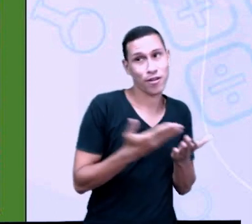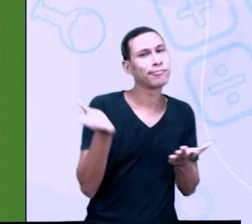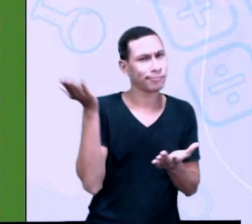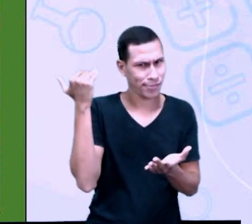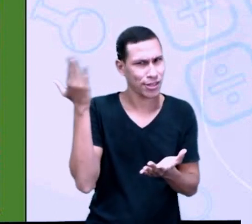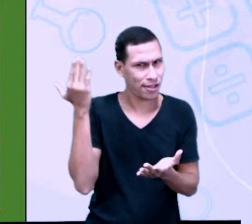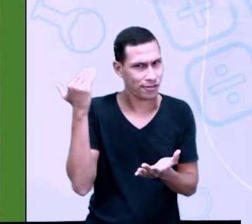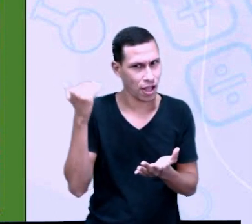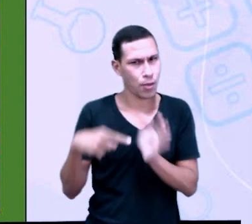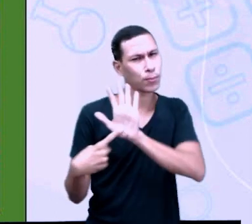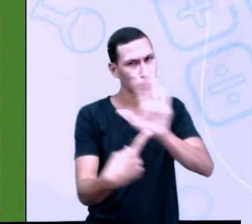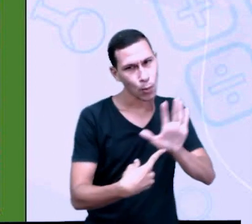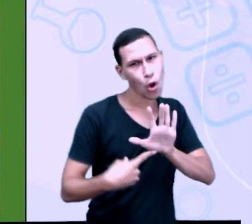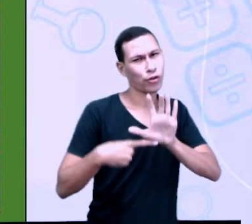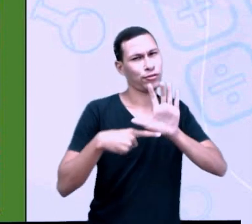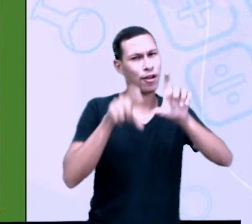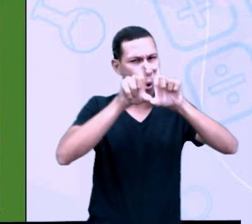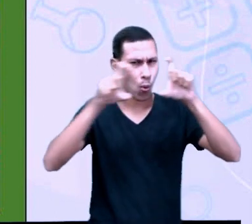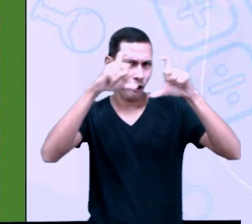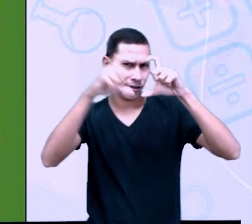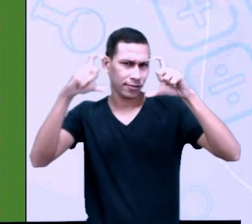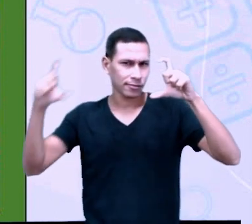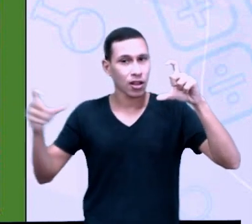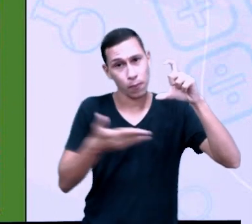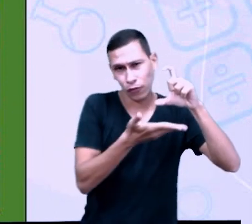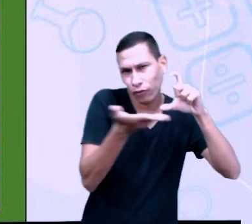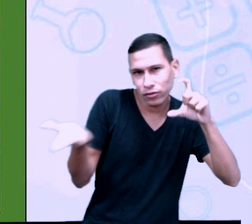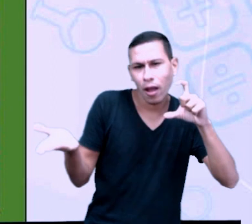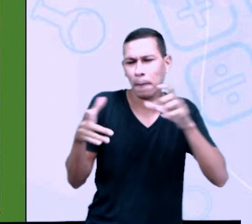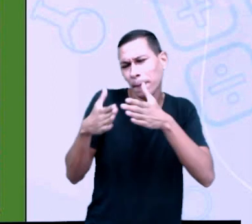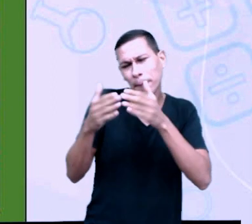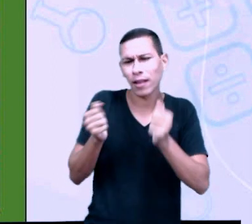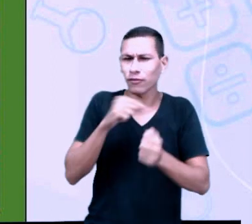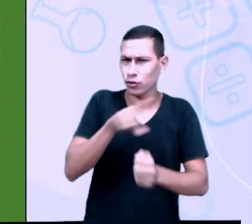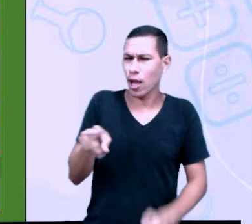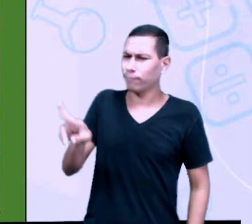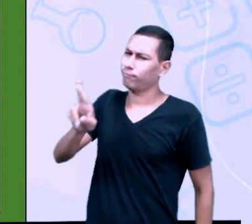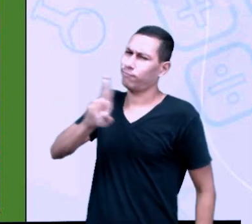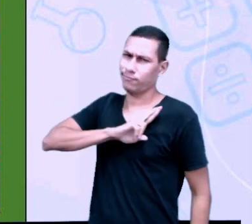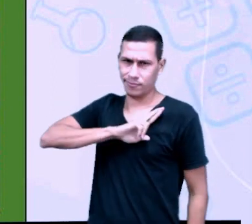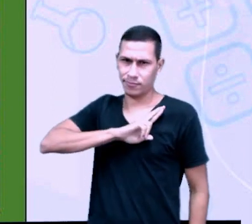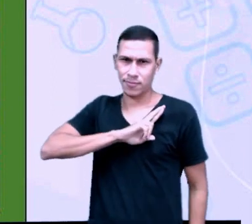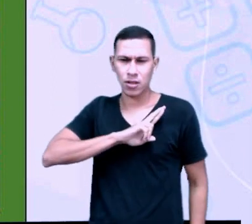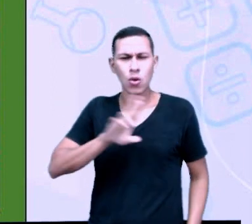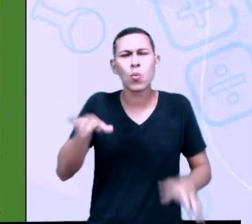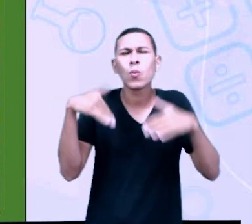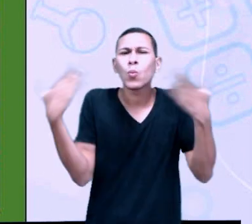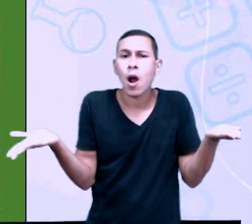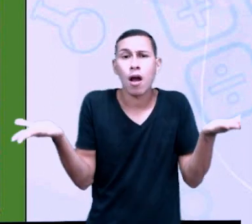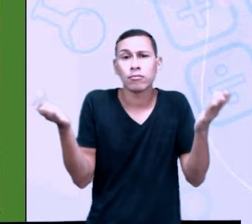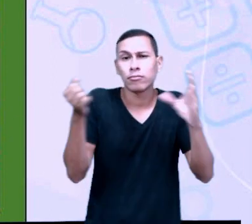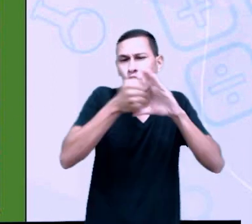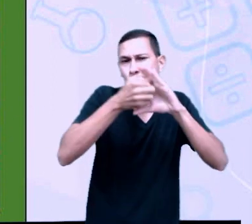né quando eu trago uma tirinha para vocês atração tirinha para vocês e pedir para que vocês me respondessem aí quais as